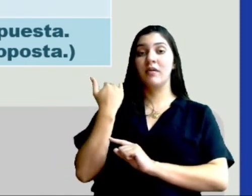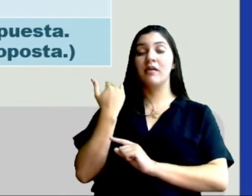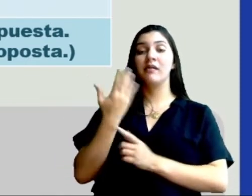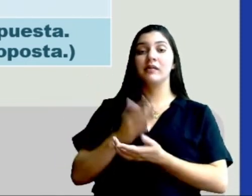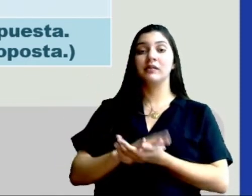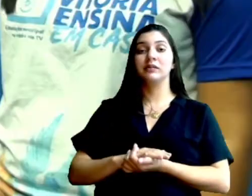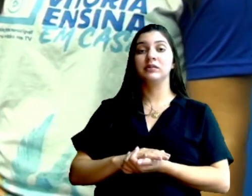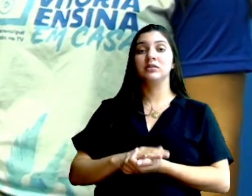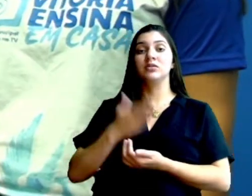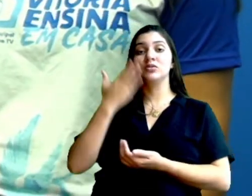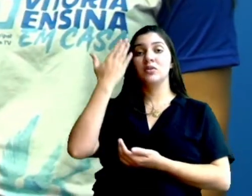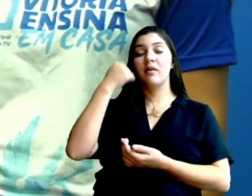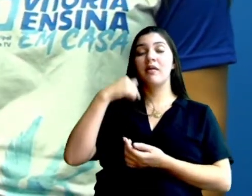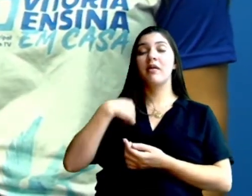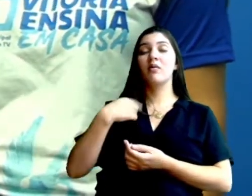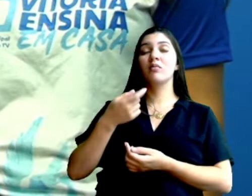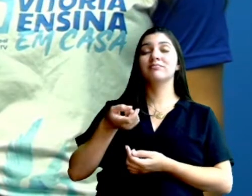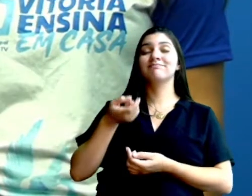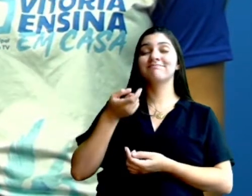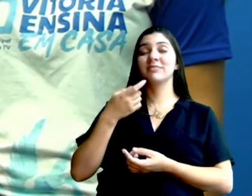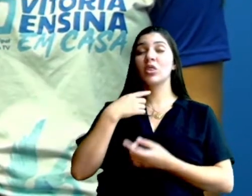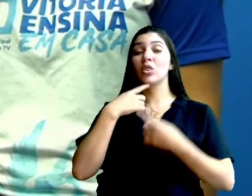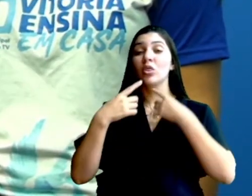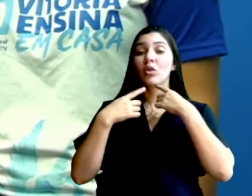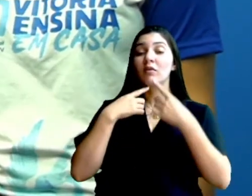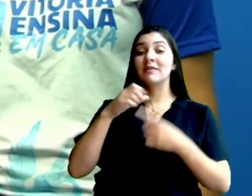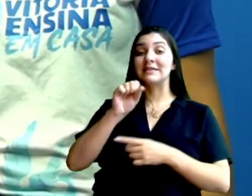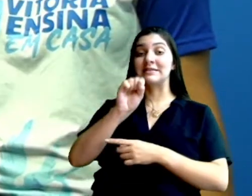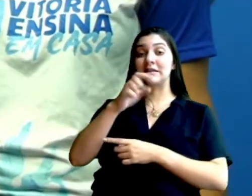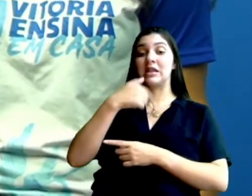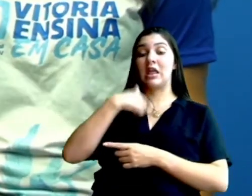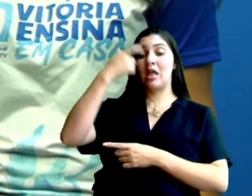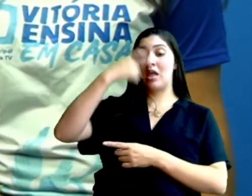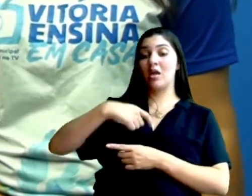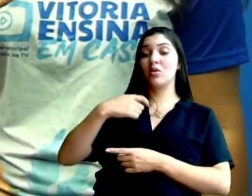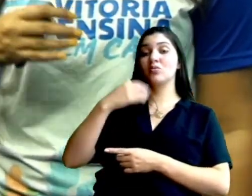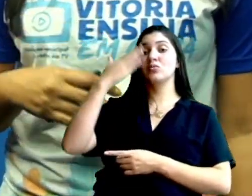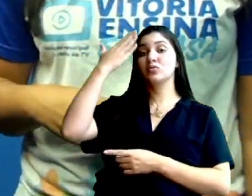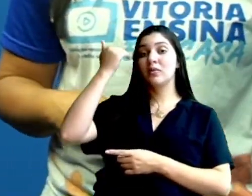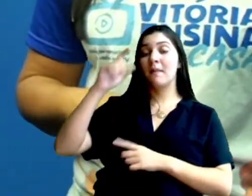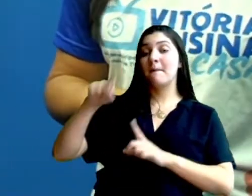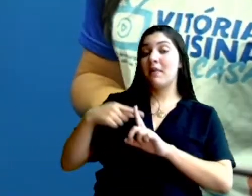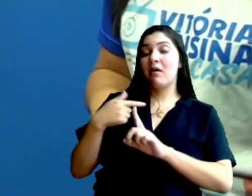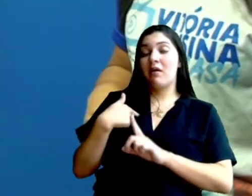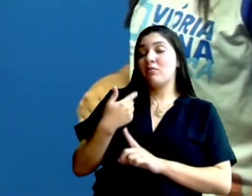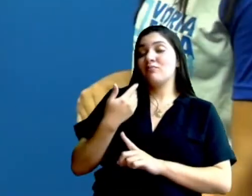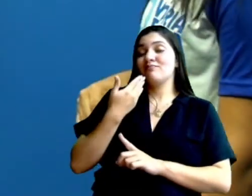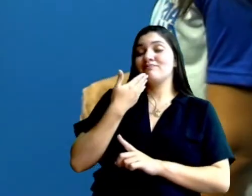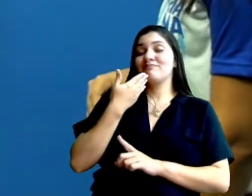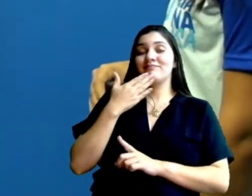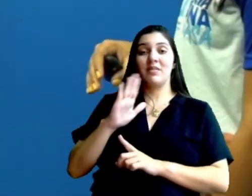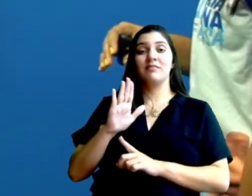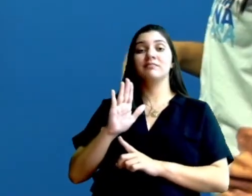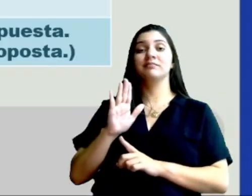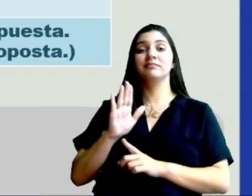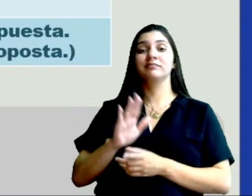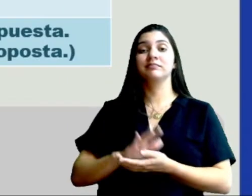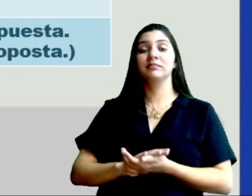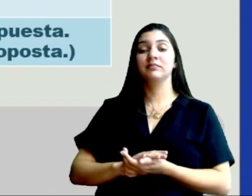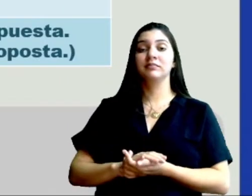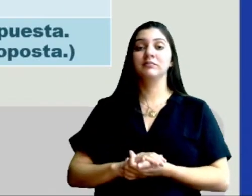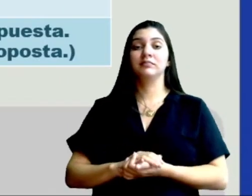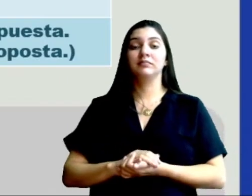uma suposição, uma incerteza. Se eu soubesse, mas eu não sabia, tá bom?